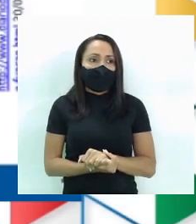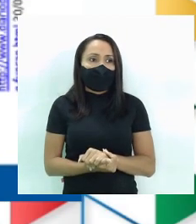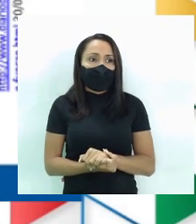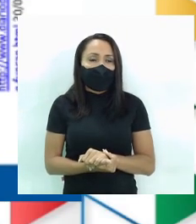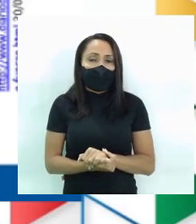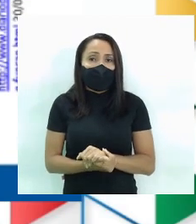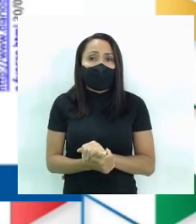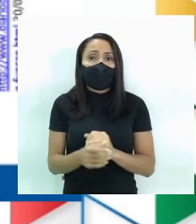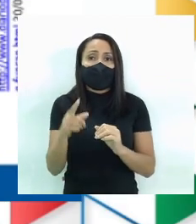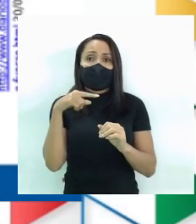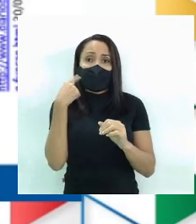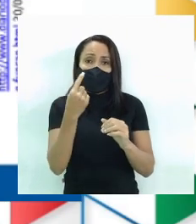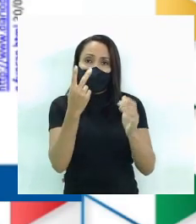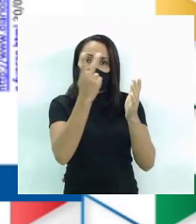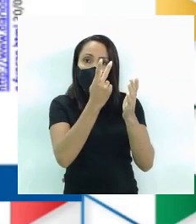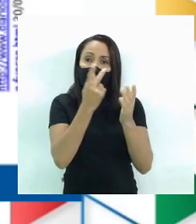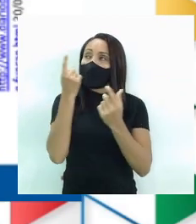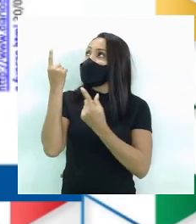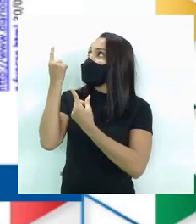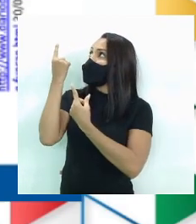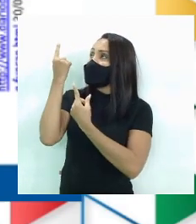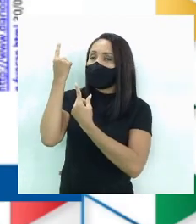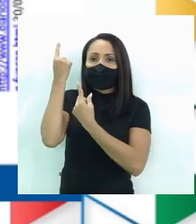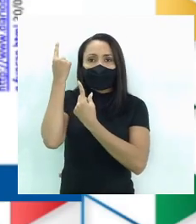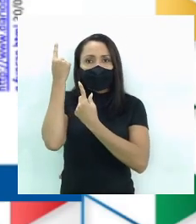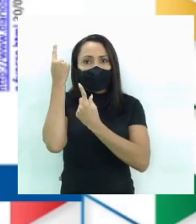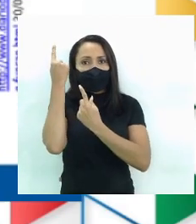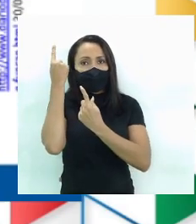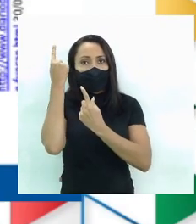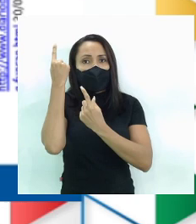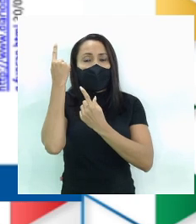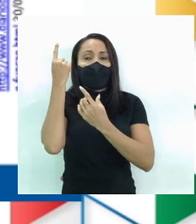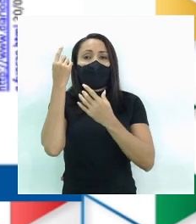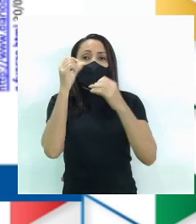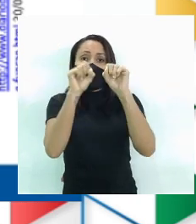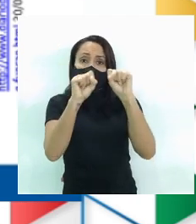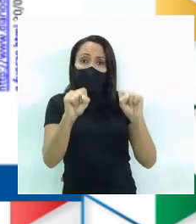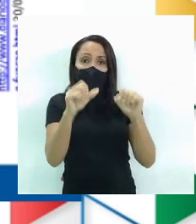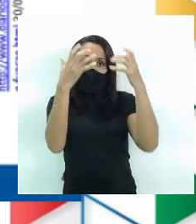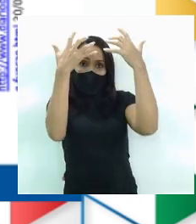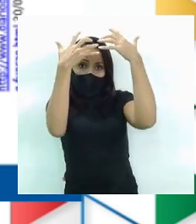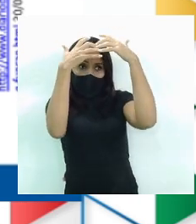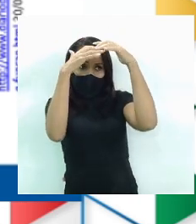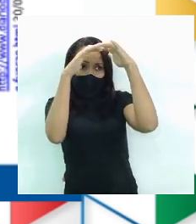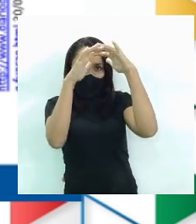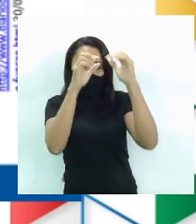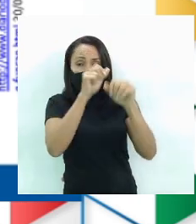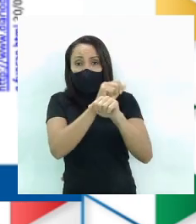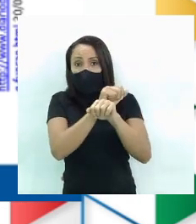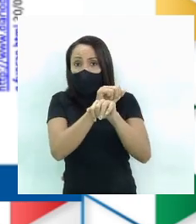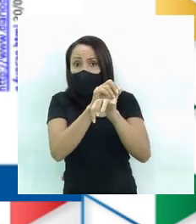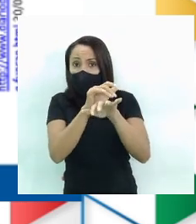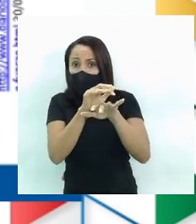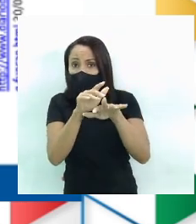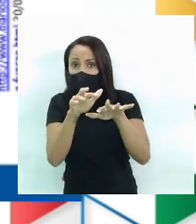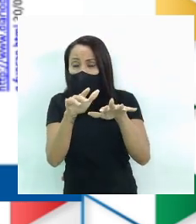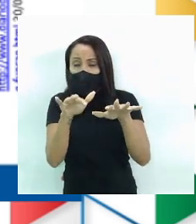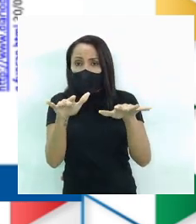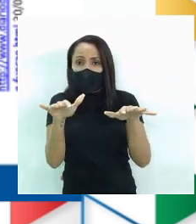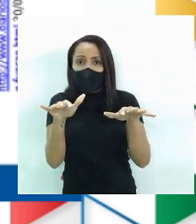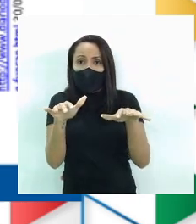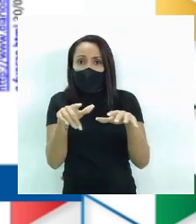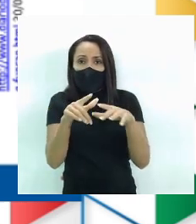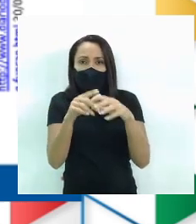Aí nós temos um desenho, né, de todo o sistema nervoso, né, distribuído por dentro. Você pode